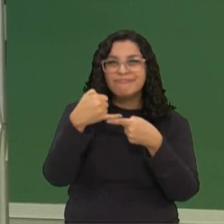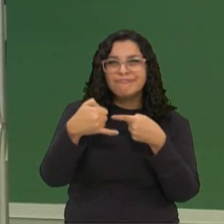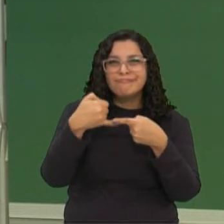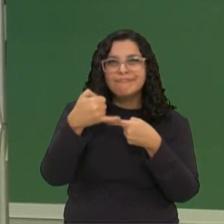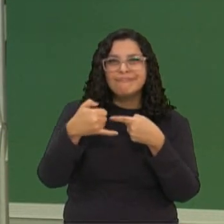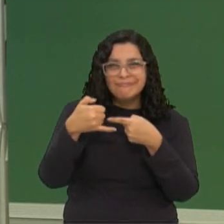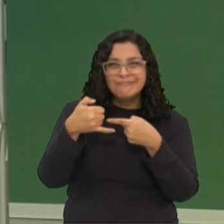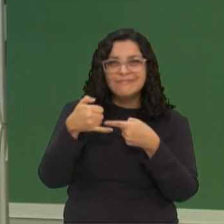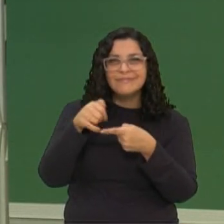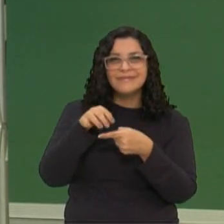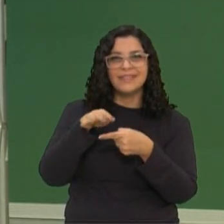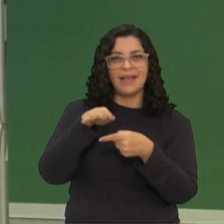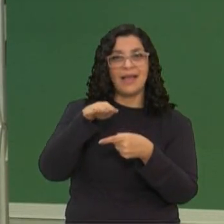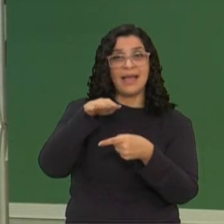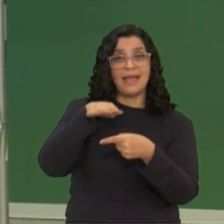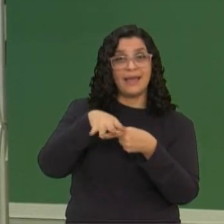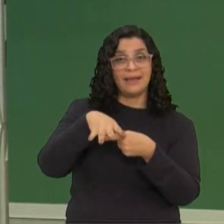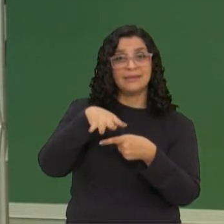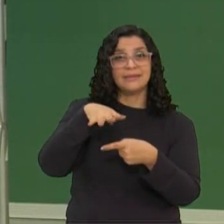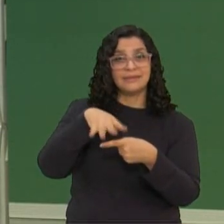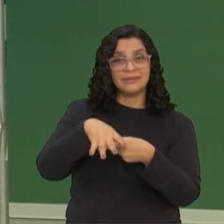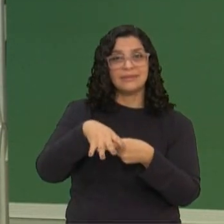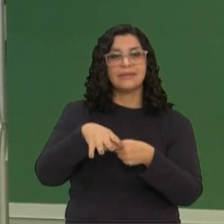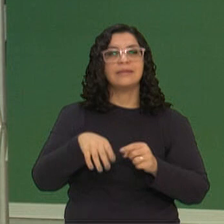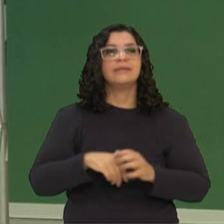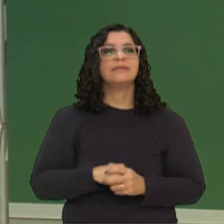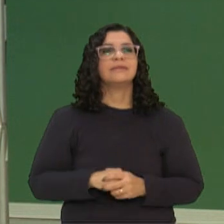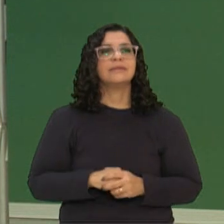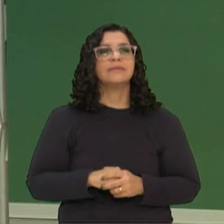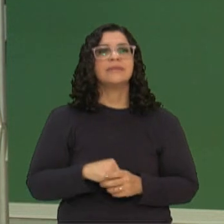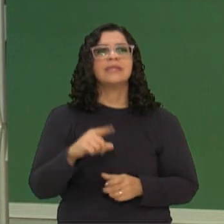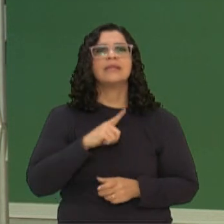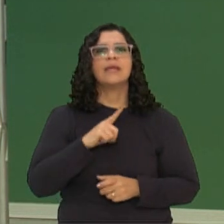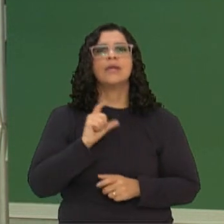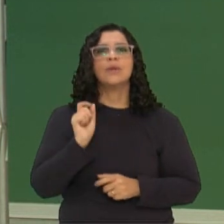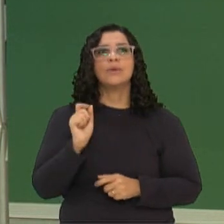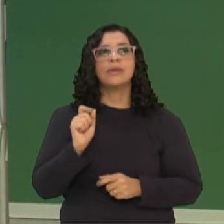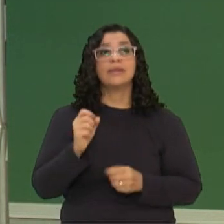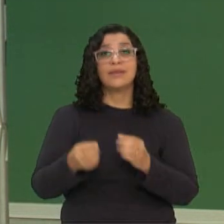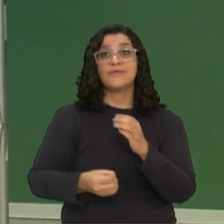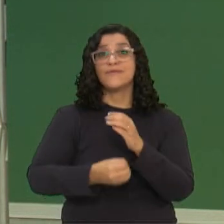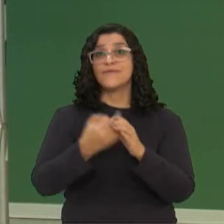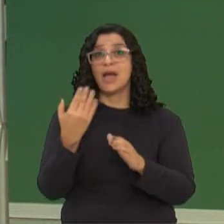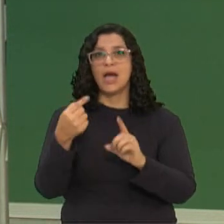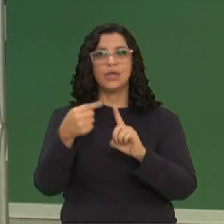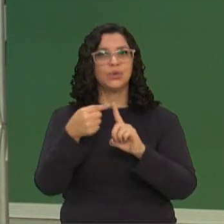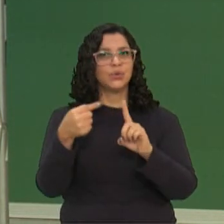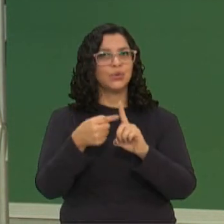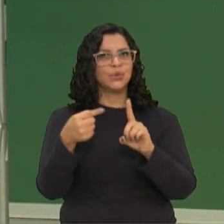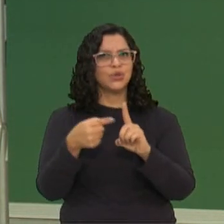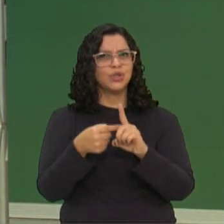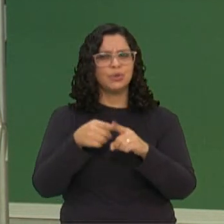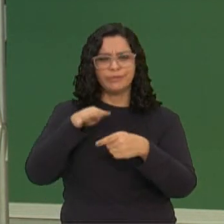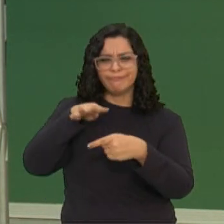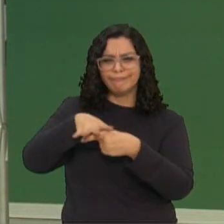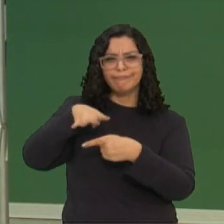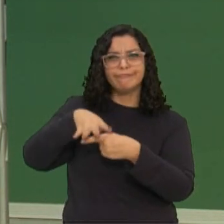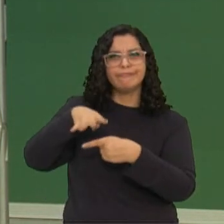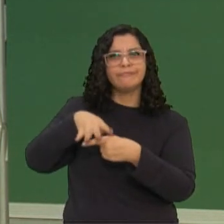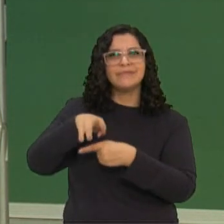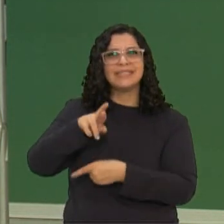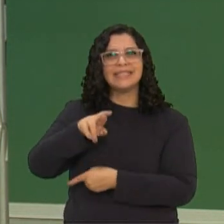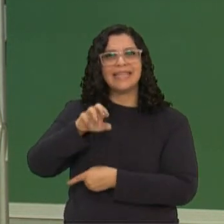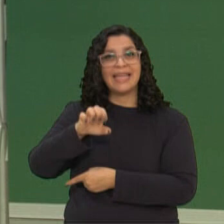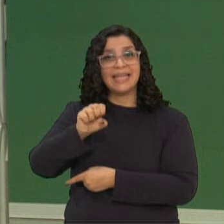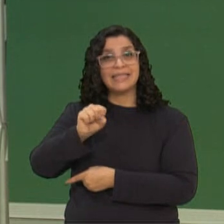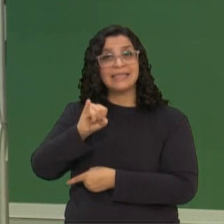que é o que vai aquecer a água, né? Que fica ali, ele tem vários tipos de resistências ali, que são